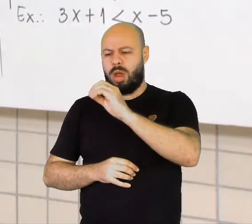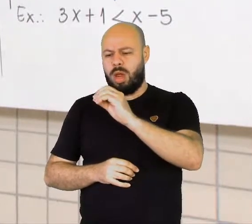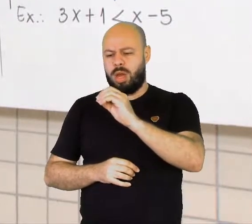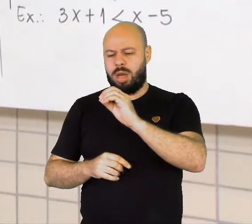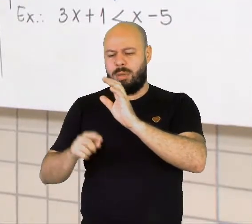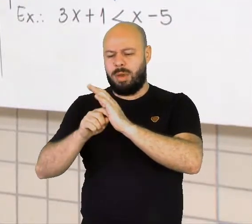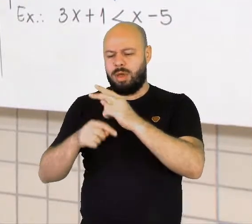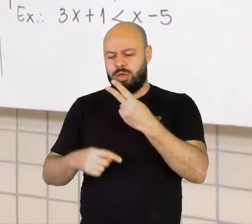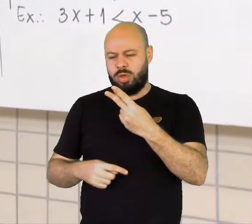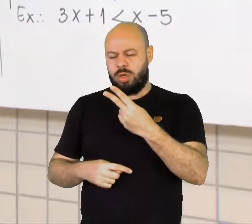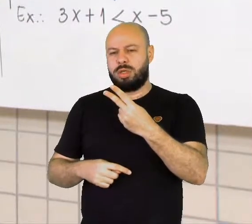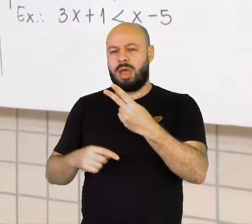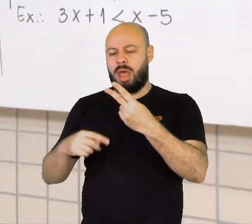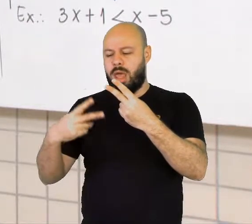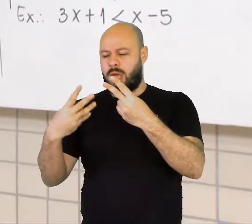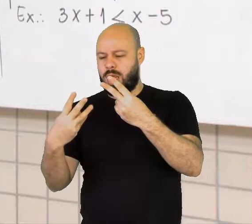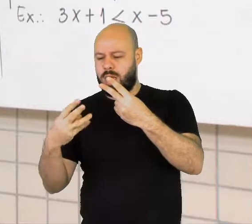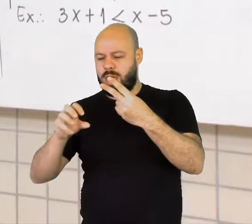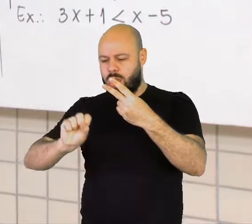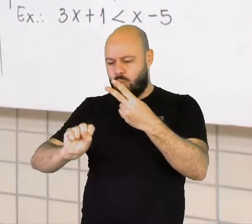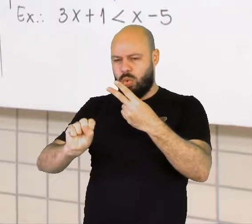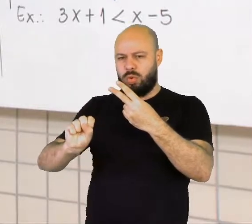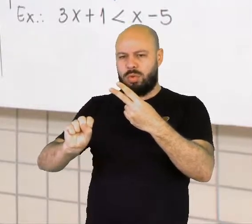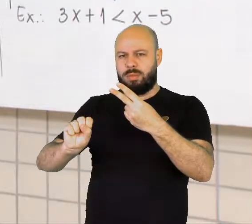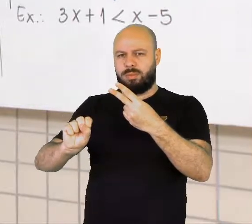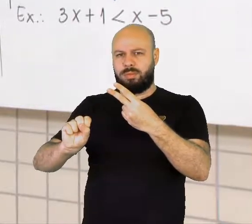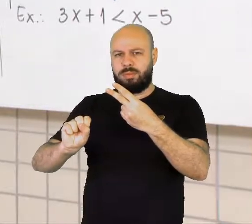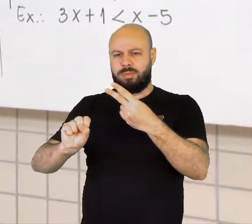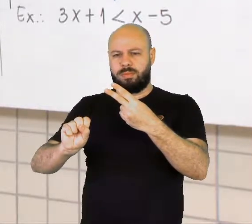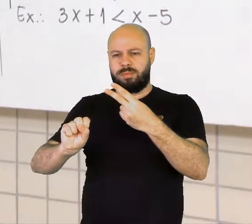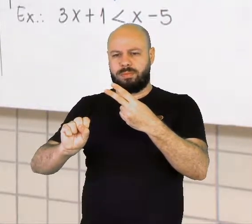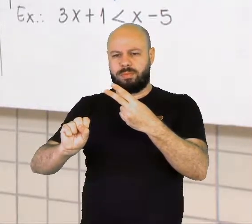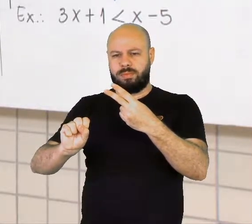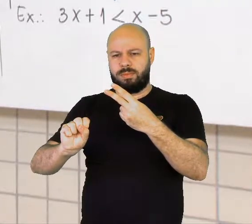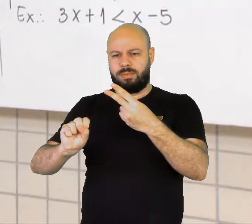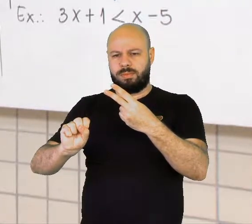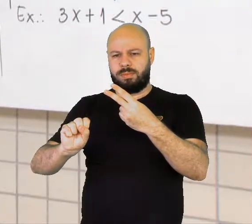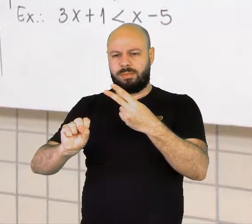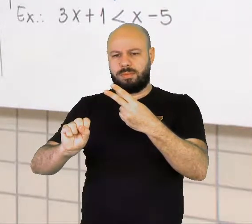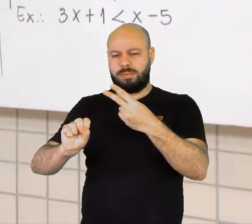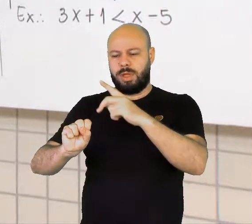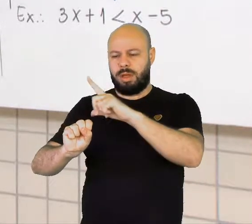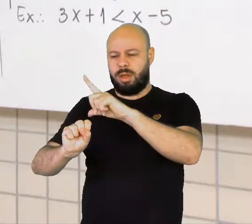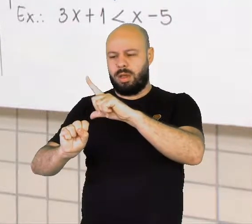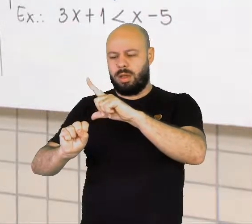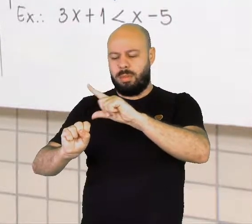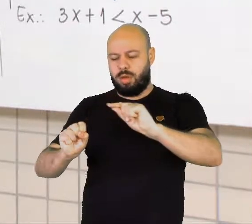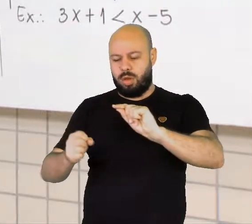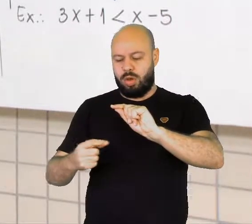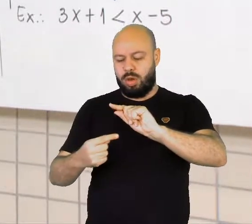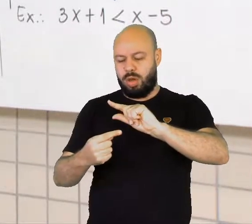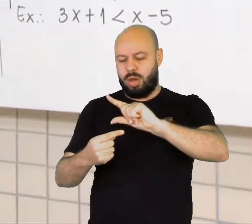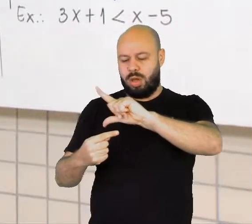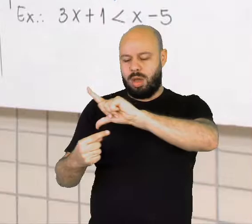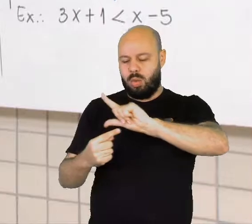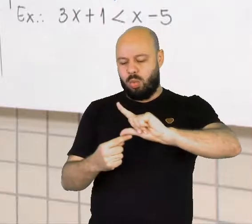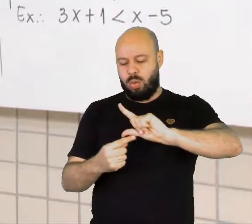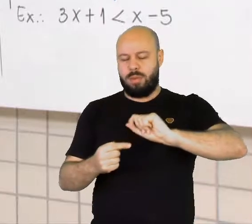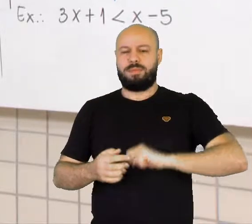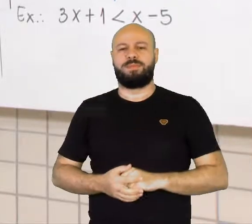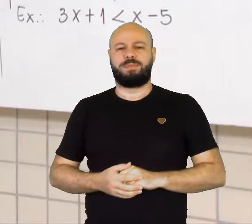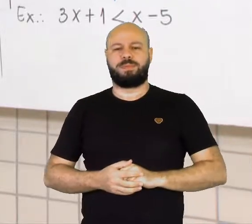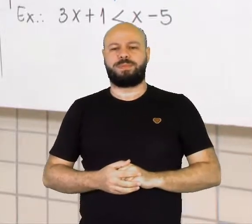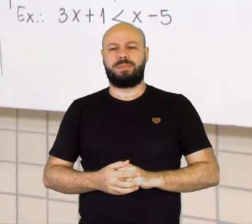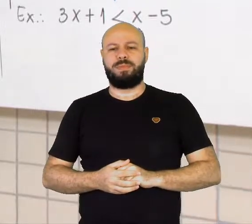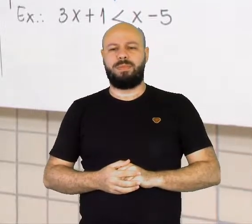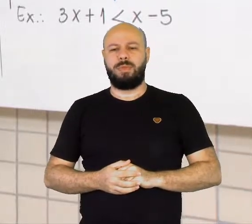38. Deixa eu fazer aqui mais bonito. 38 menor ou igual intenção de voto. Candidato